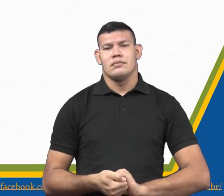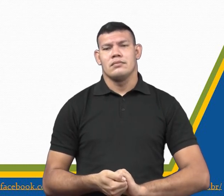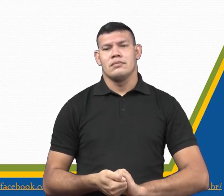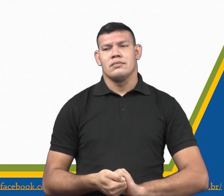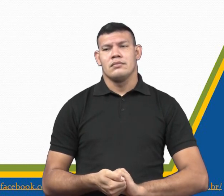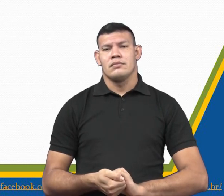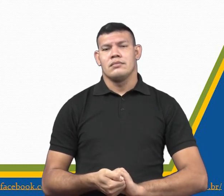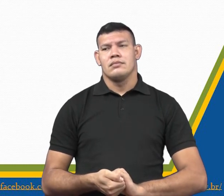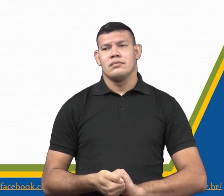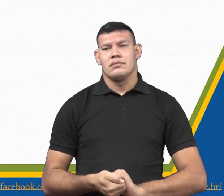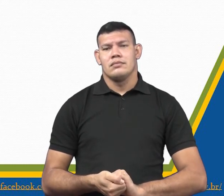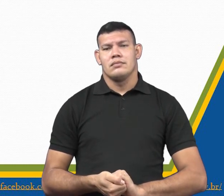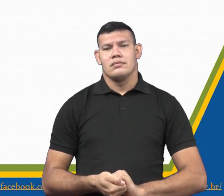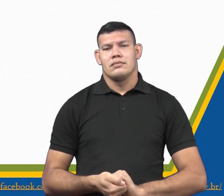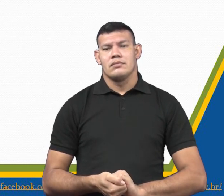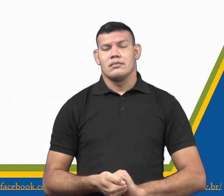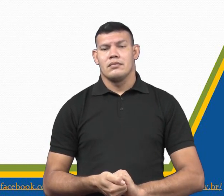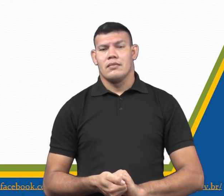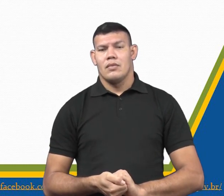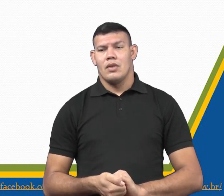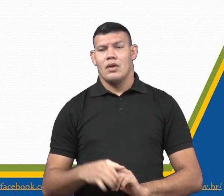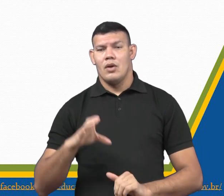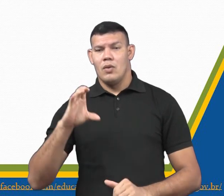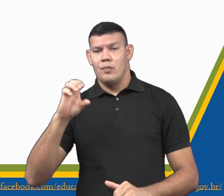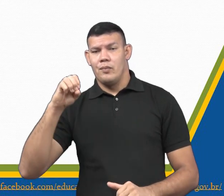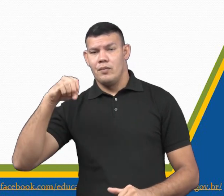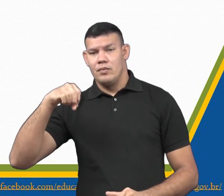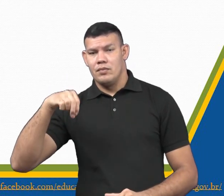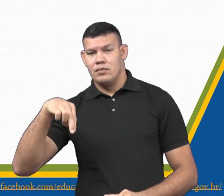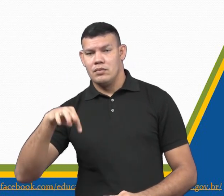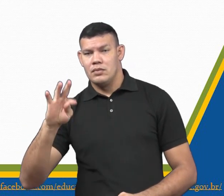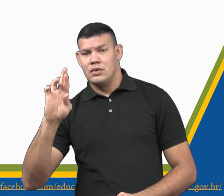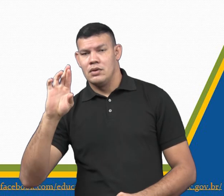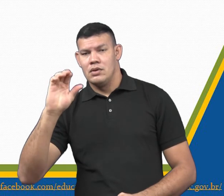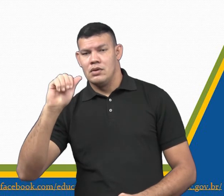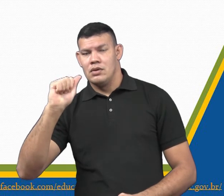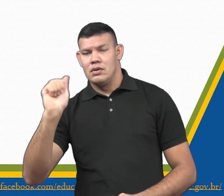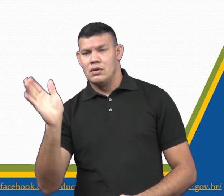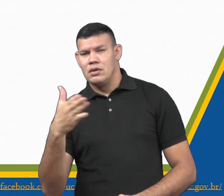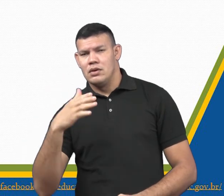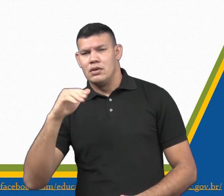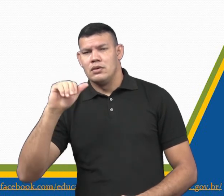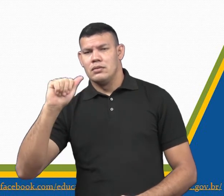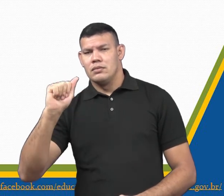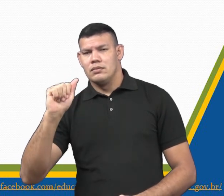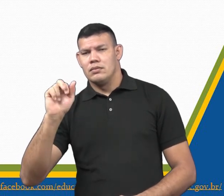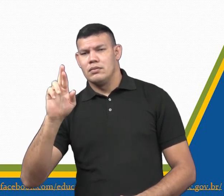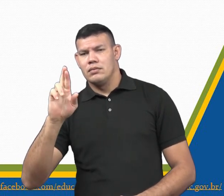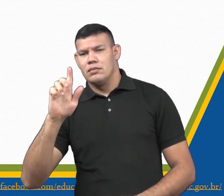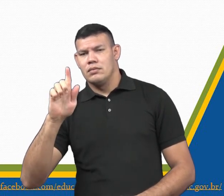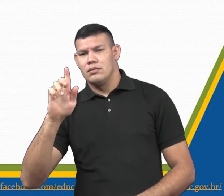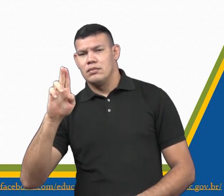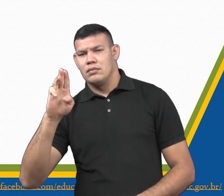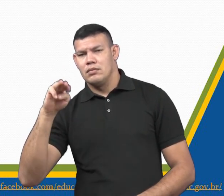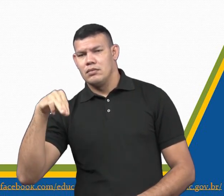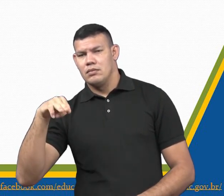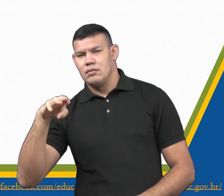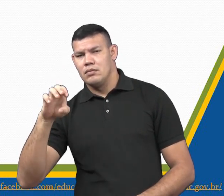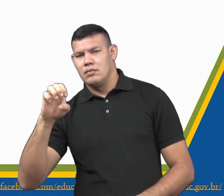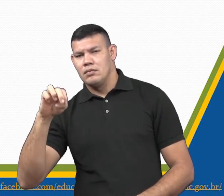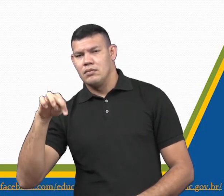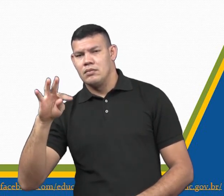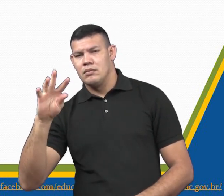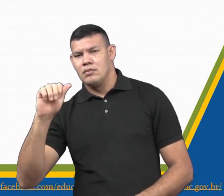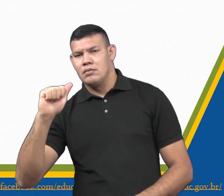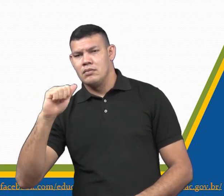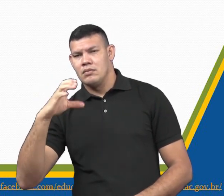A contra-argumentação é um recurso utilizado para rebater ou refutar as proposições produzidas pela argumentação.